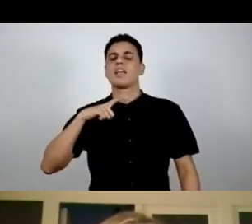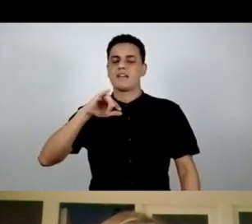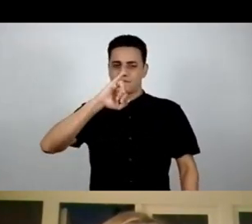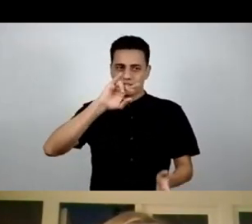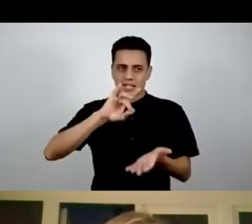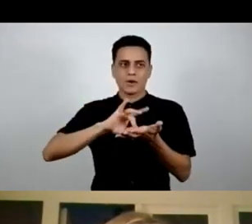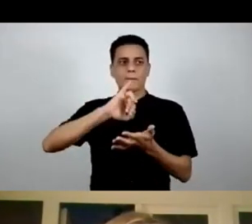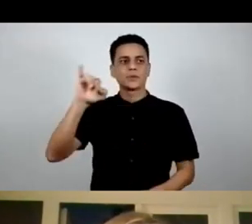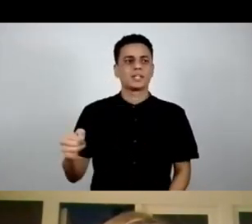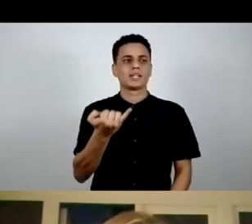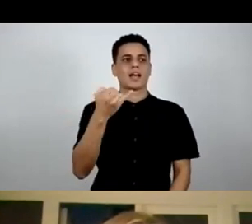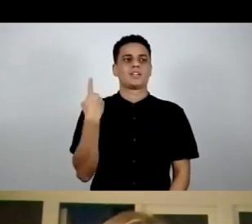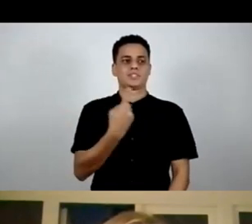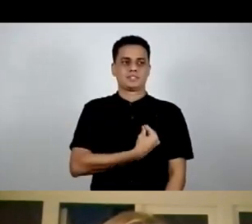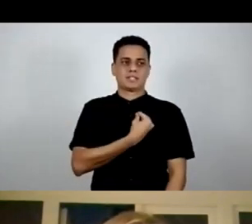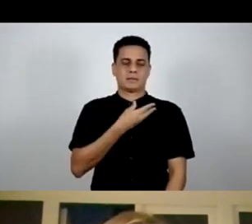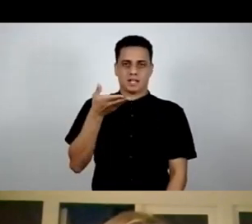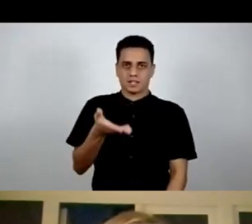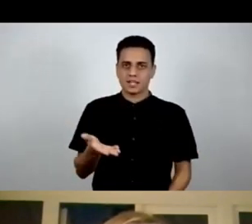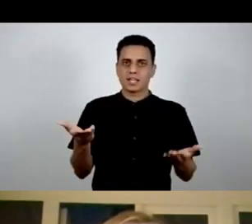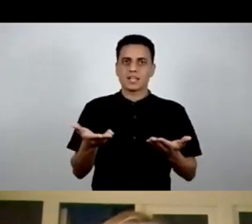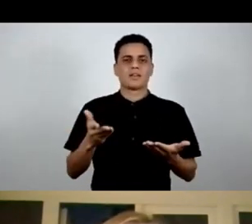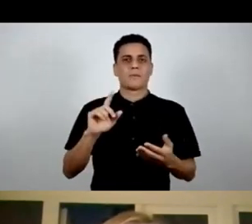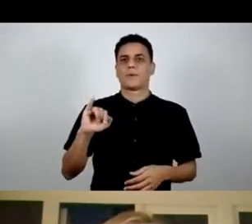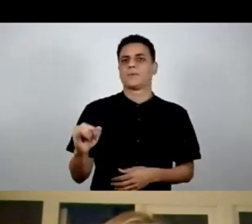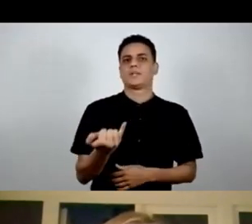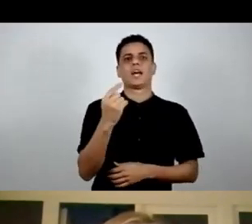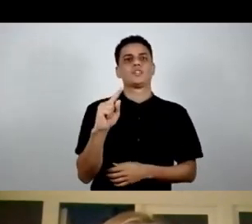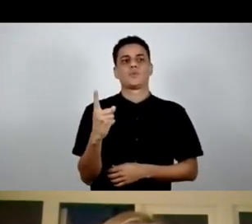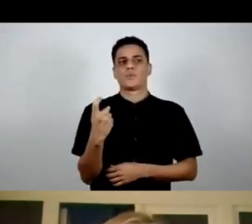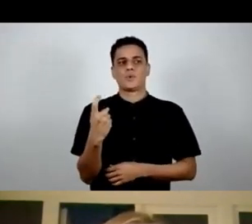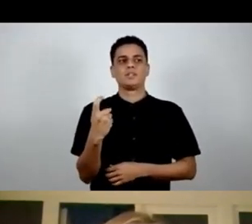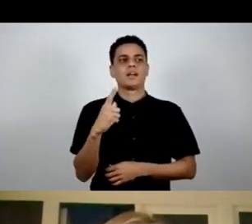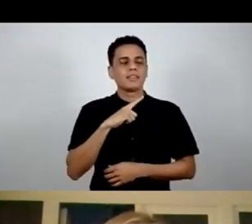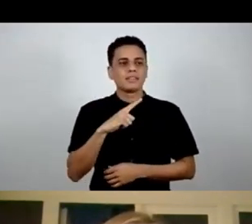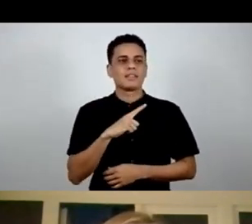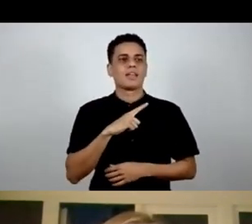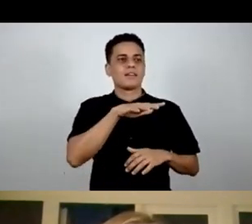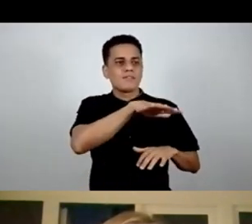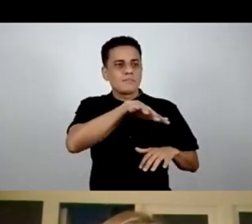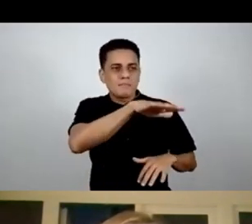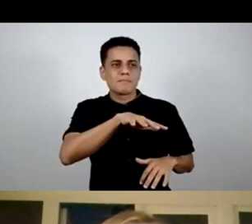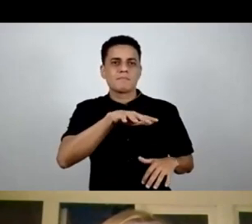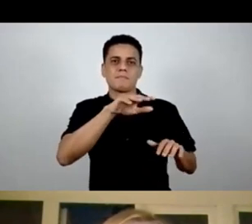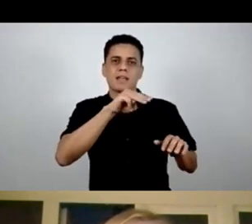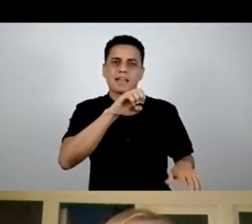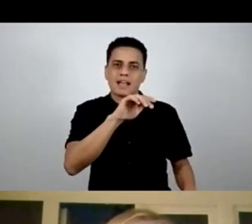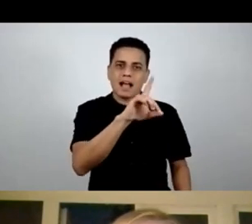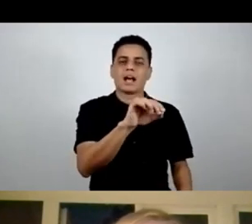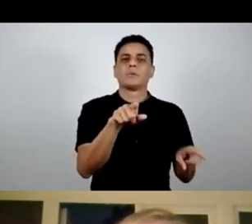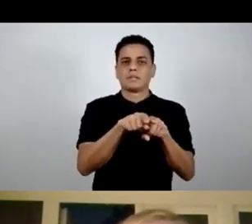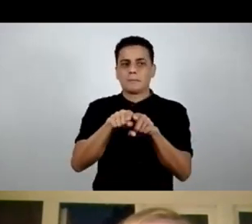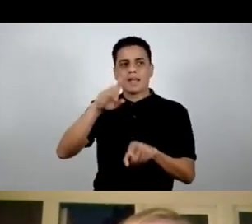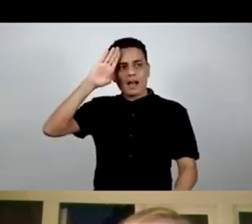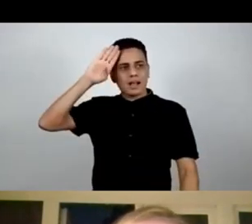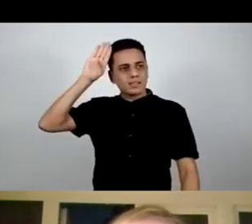que a gente tem aqui, uma oportunidade única, né, de estar trazendo profissionais do mercado e acadêmicos para